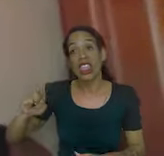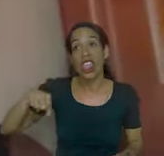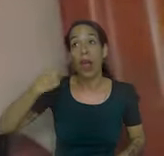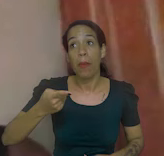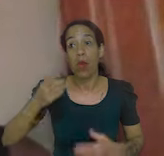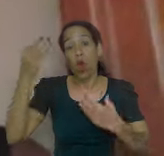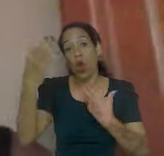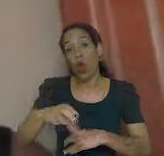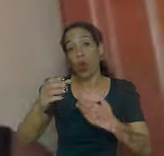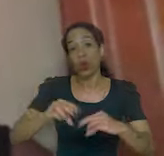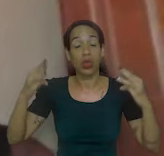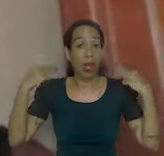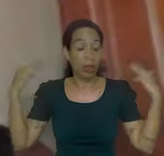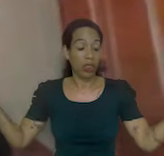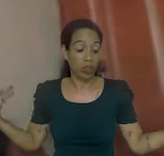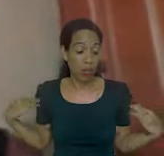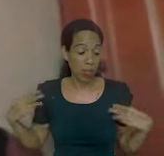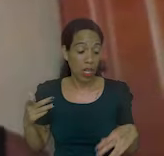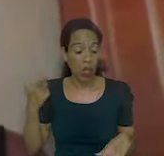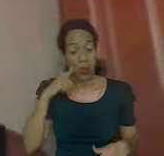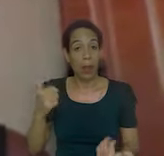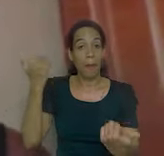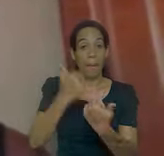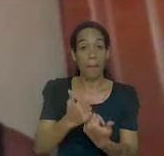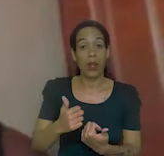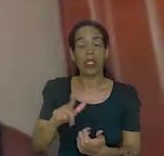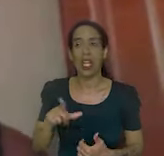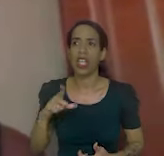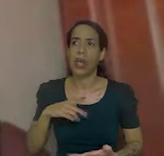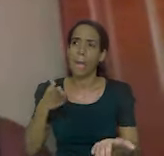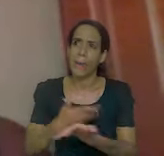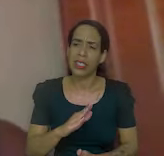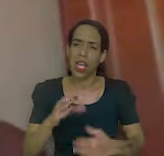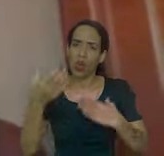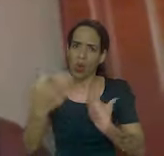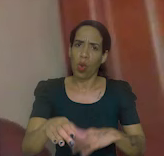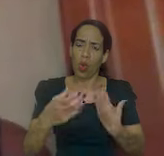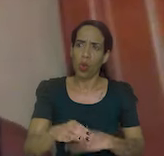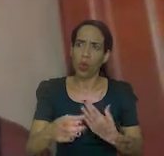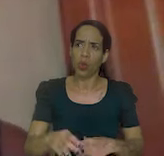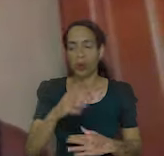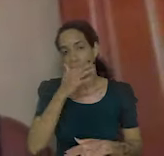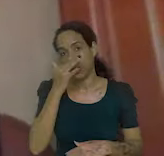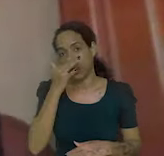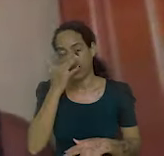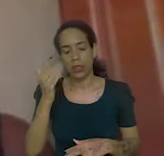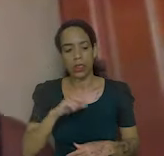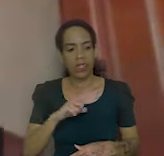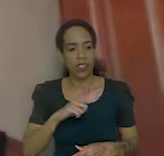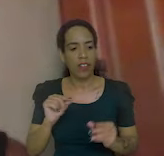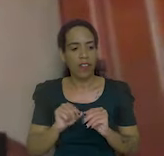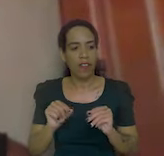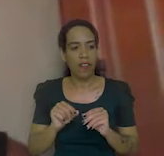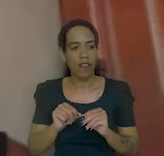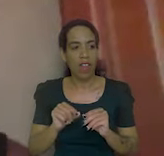é que eu fui fazer o concurso da magistratura. E aí tomei posse. E aí, como eu tinha passado no concurso unificado, tinha